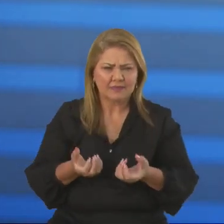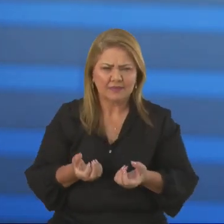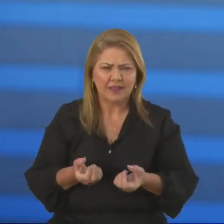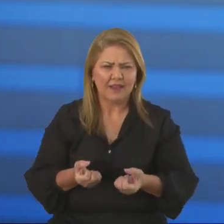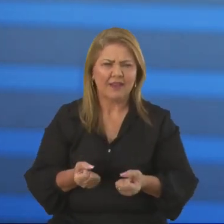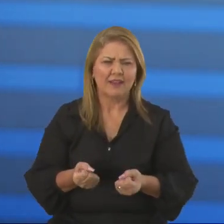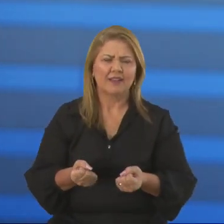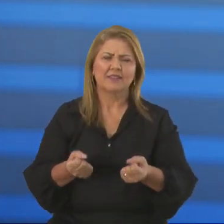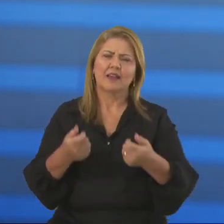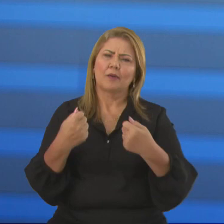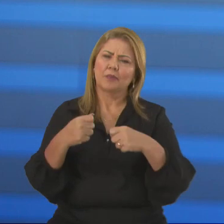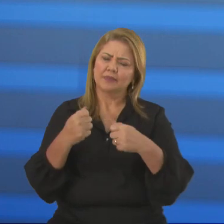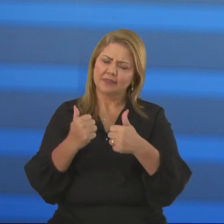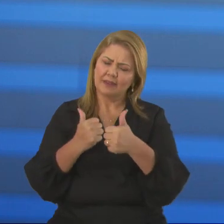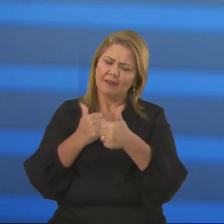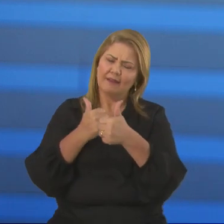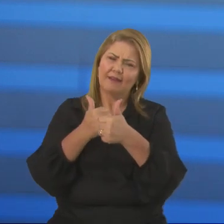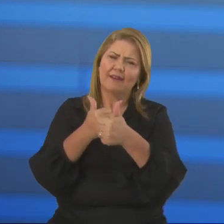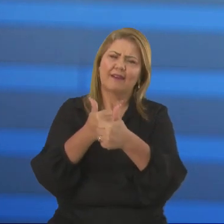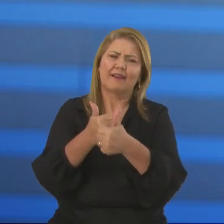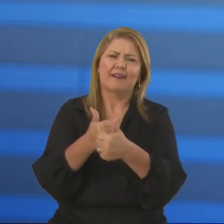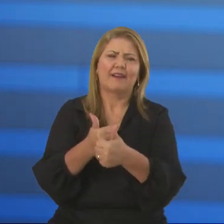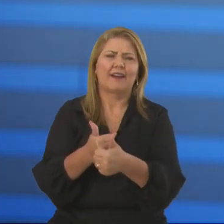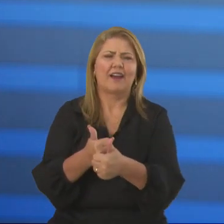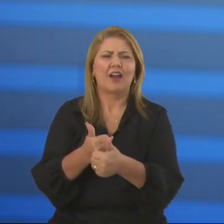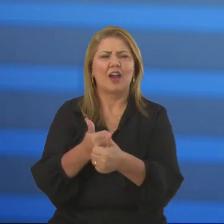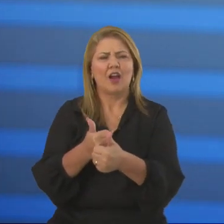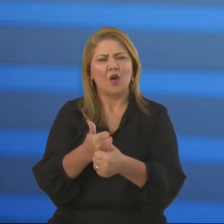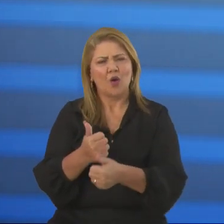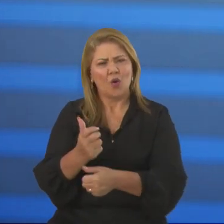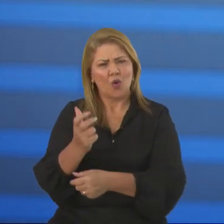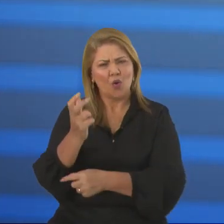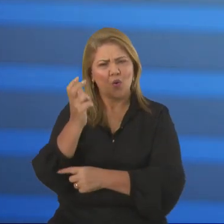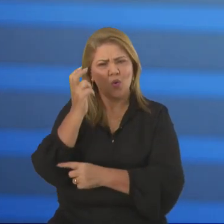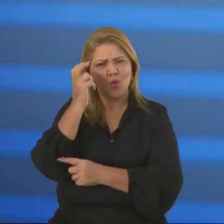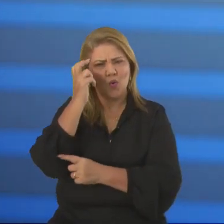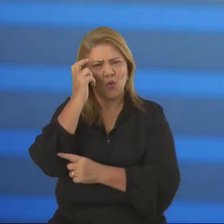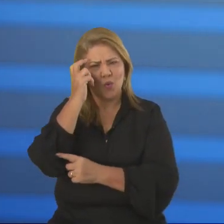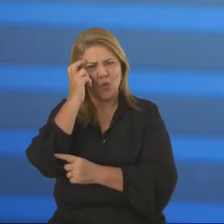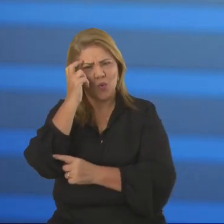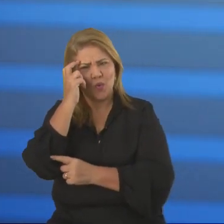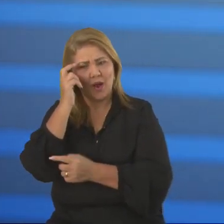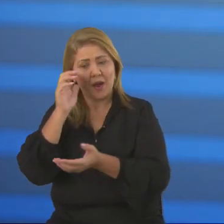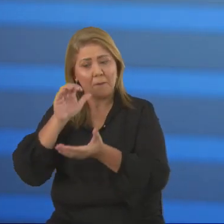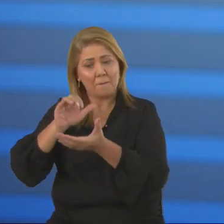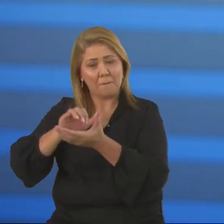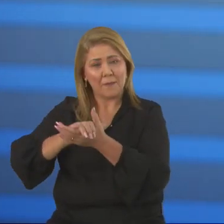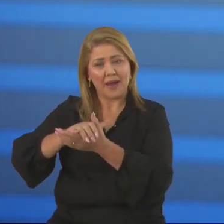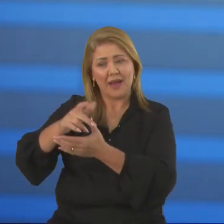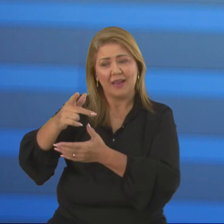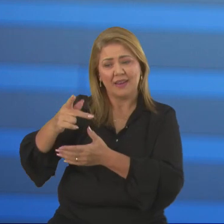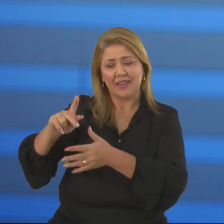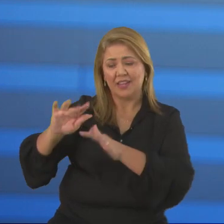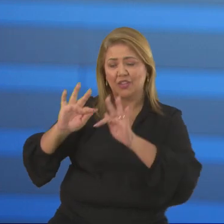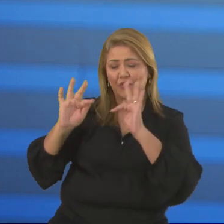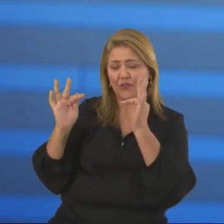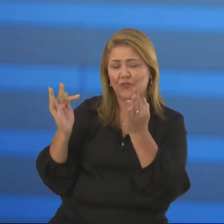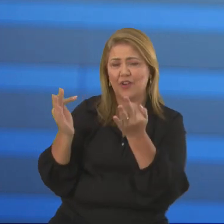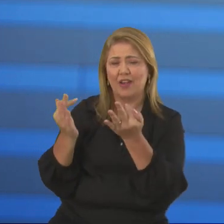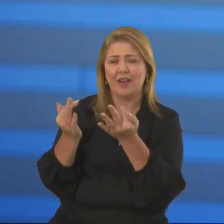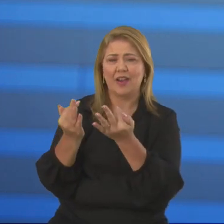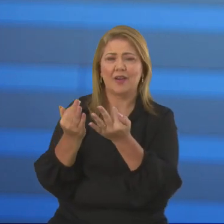A receita cultural do marido da família